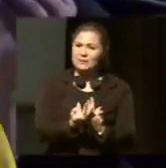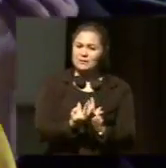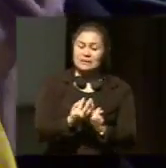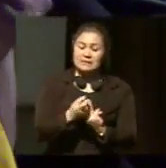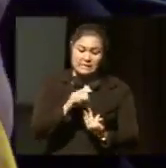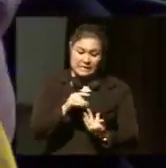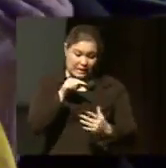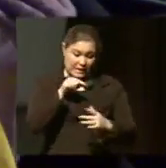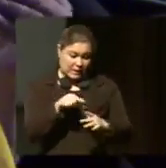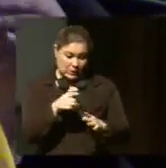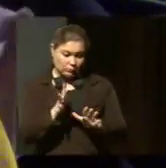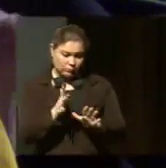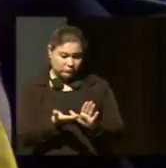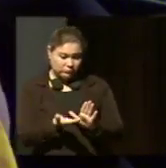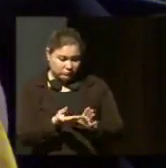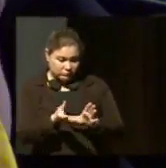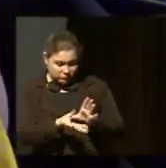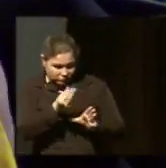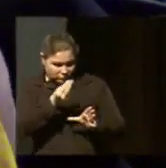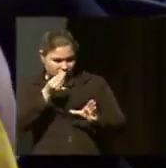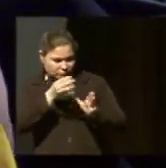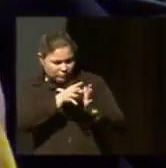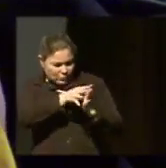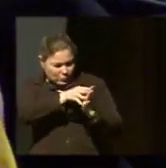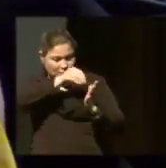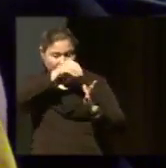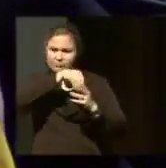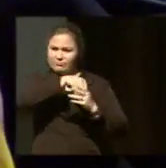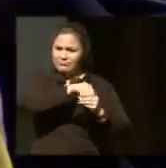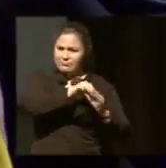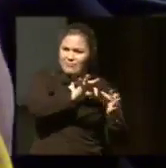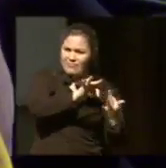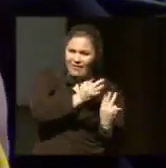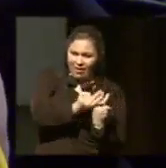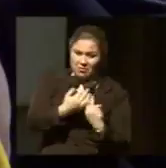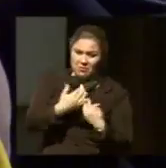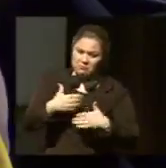traz de casa modelos, eu aproveito e cumprimento essa